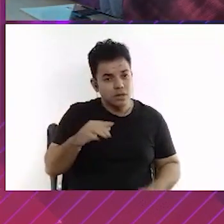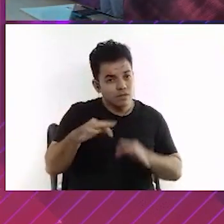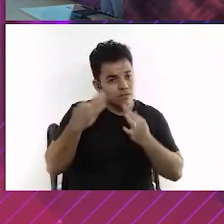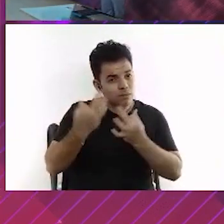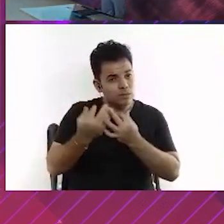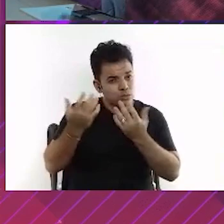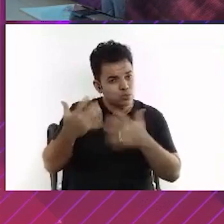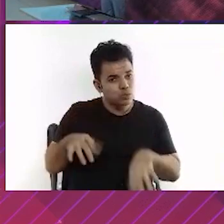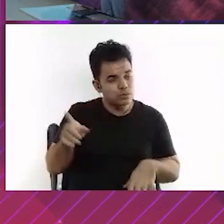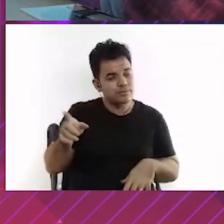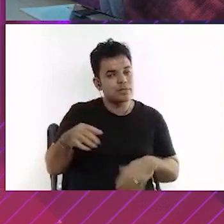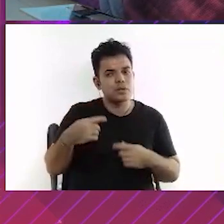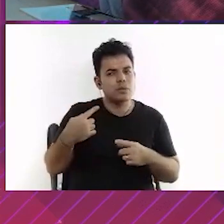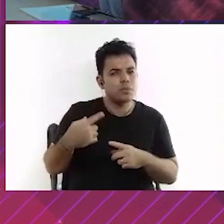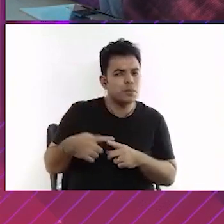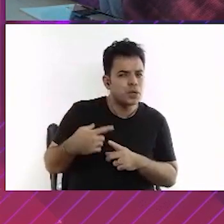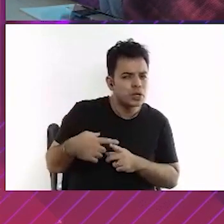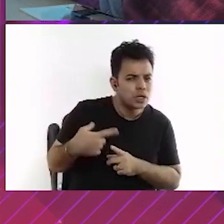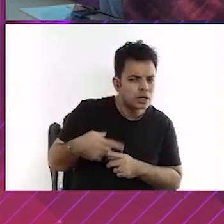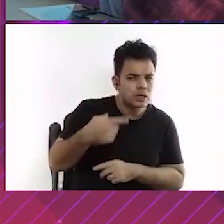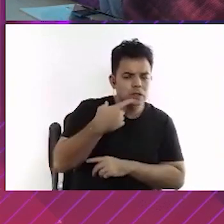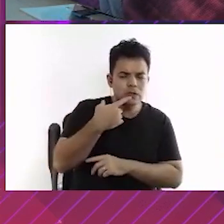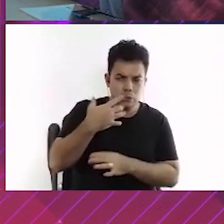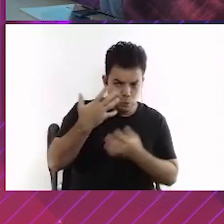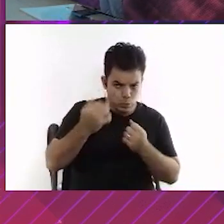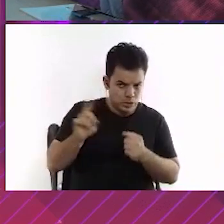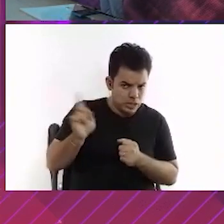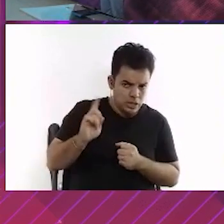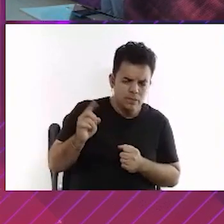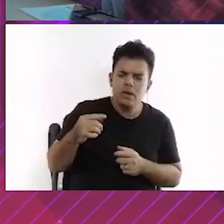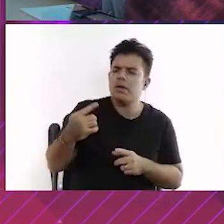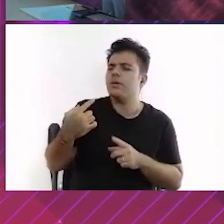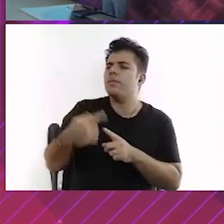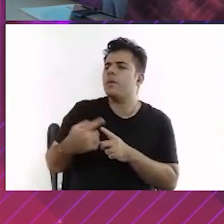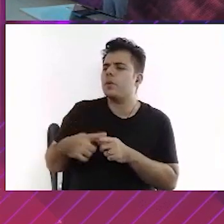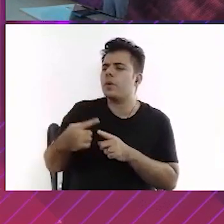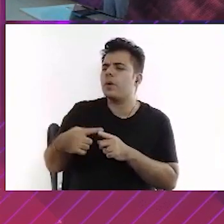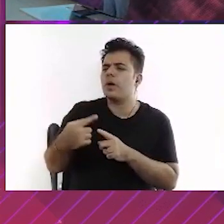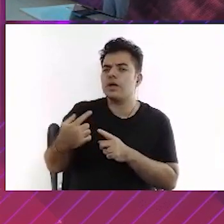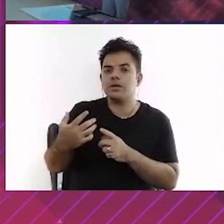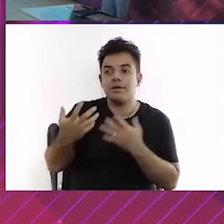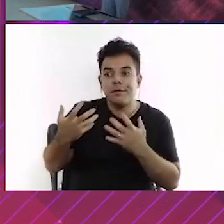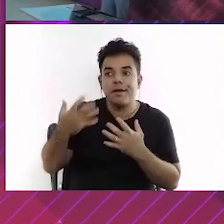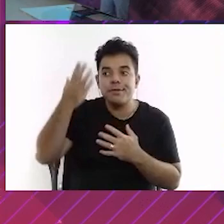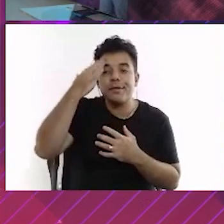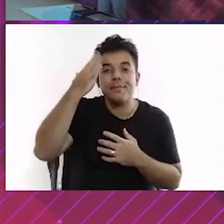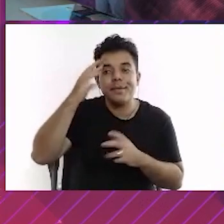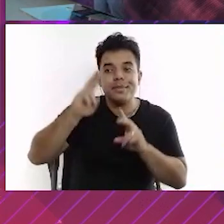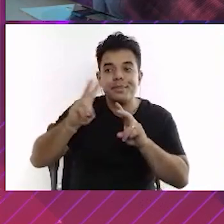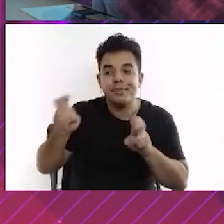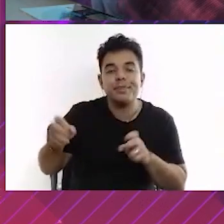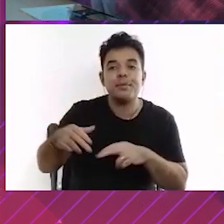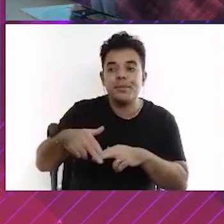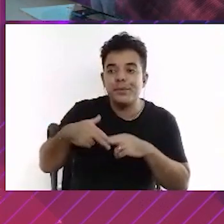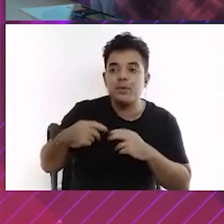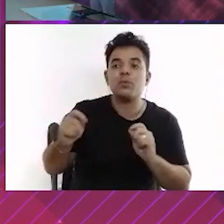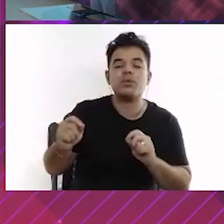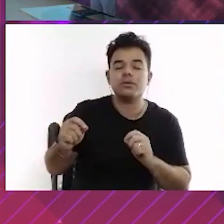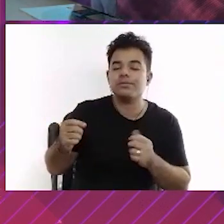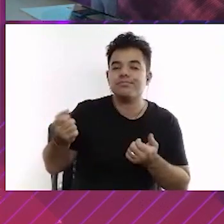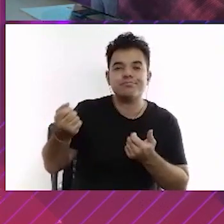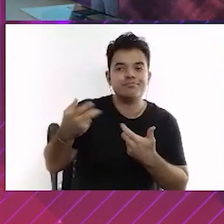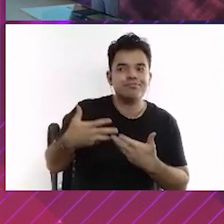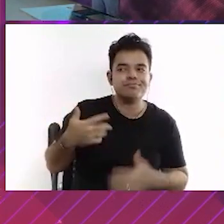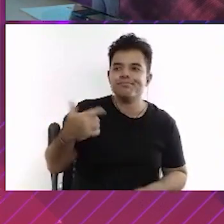quais motivações faziam com que eles não doavam. No processo de entrevista familiar, existe um relatório que